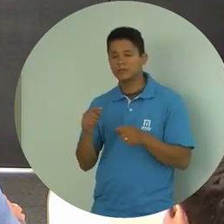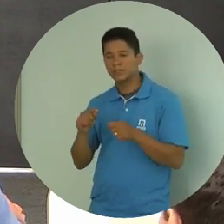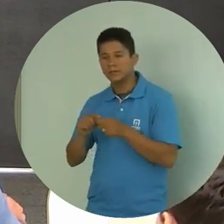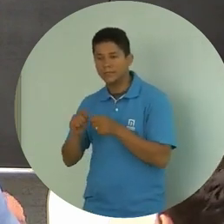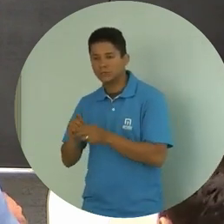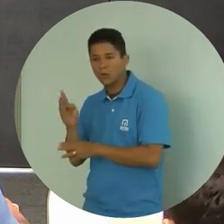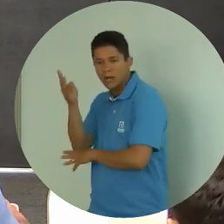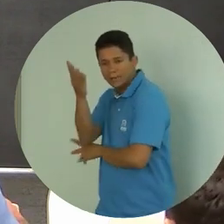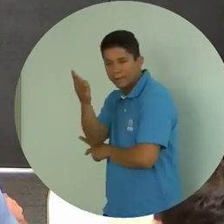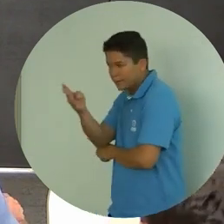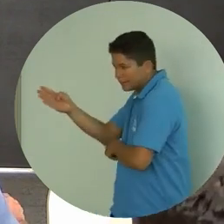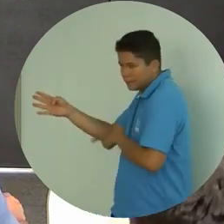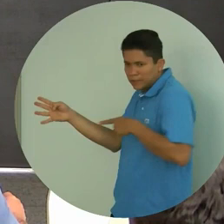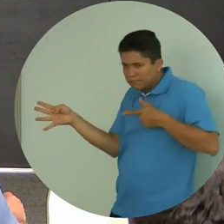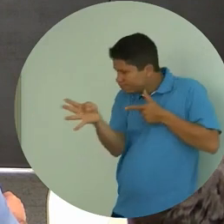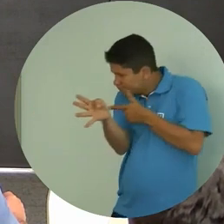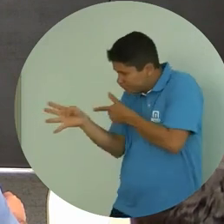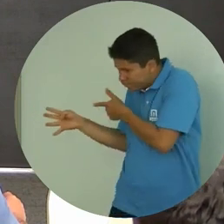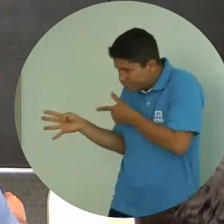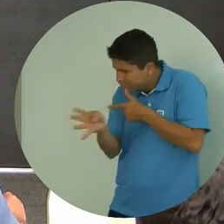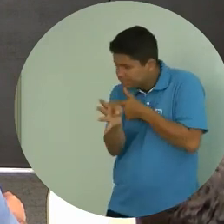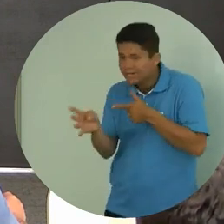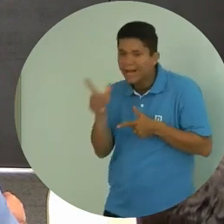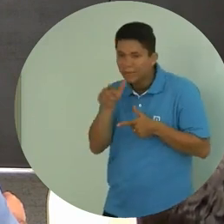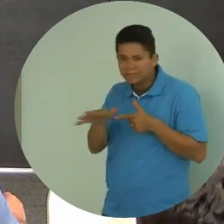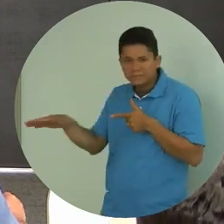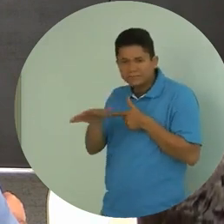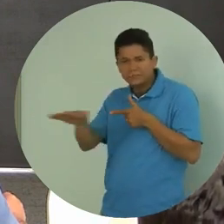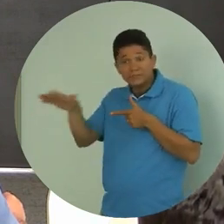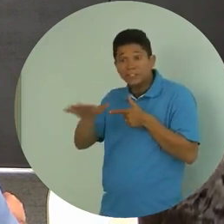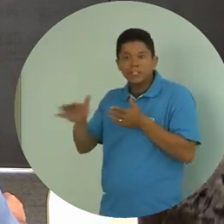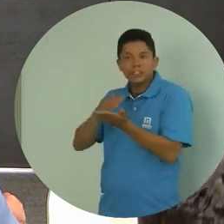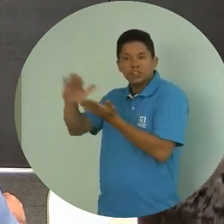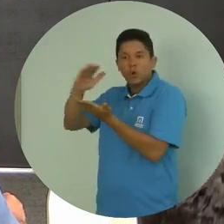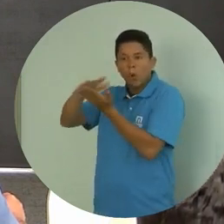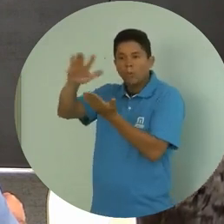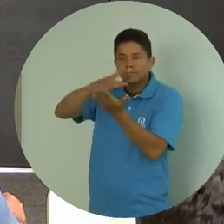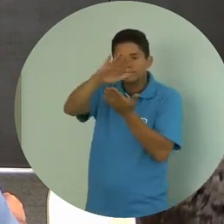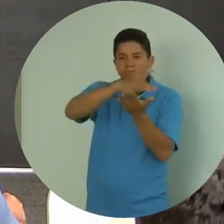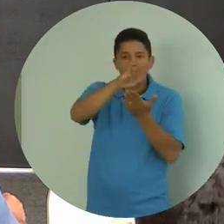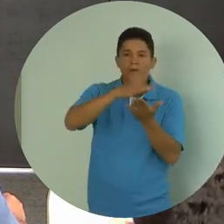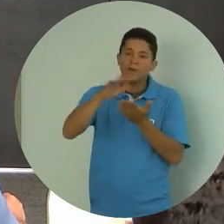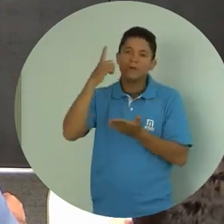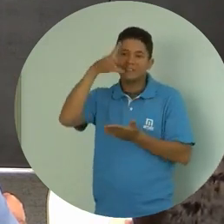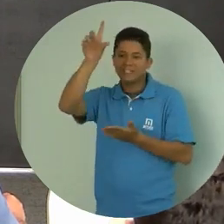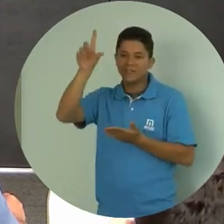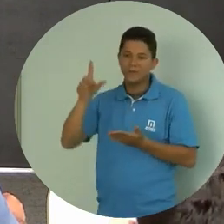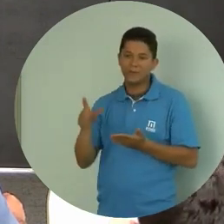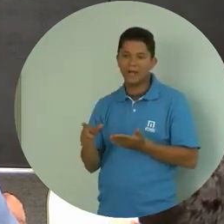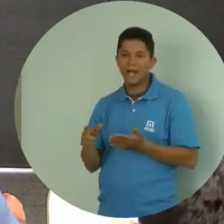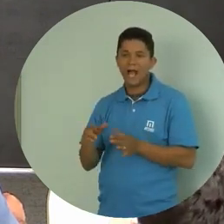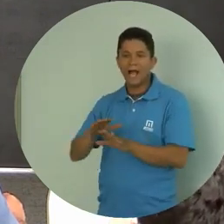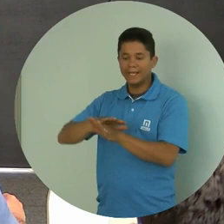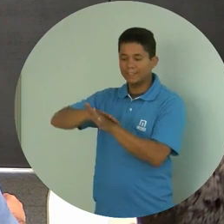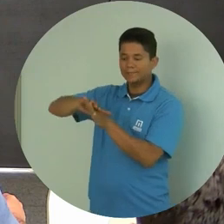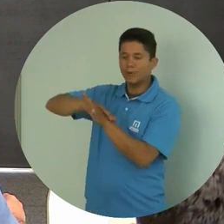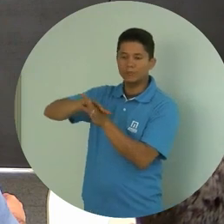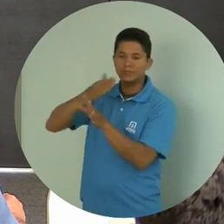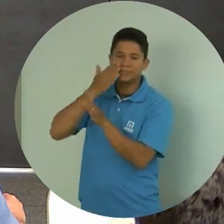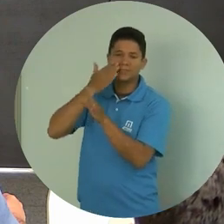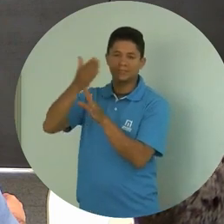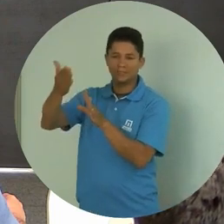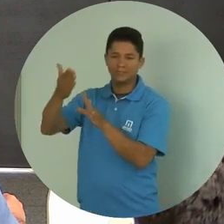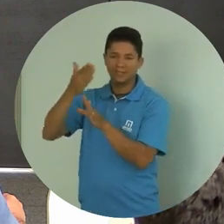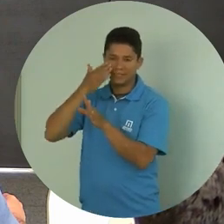hidrojato, ele conseguiu tirar parte da argamassa que fica entre os agregados, e expôs o agregado. Isso foi